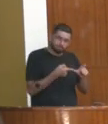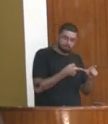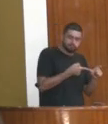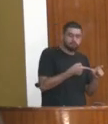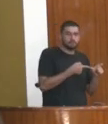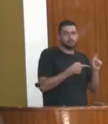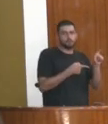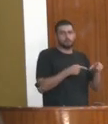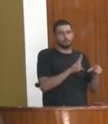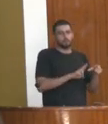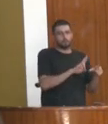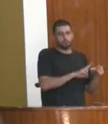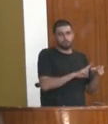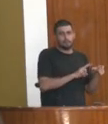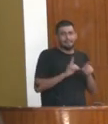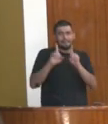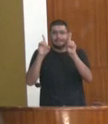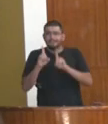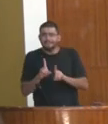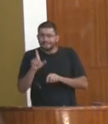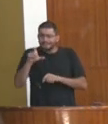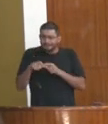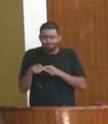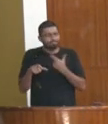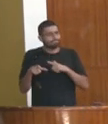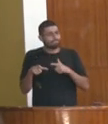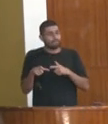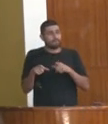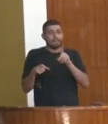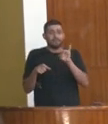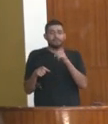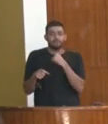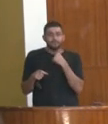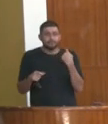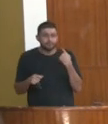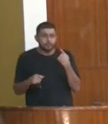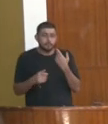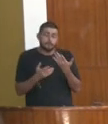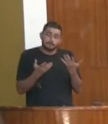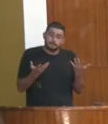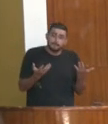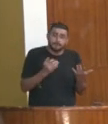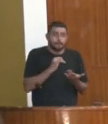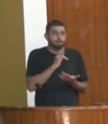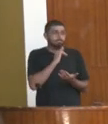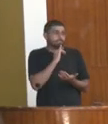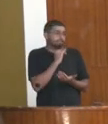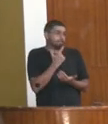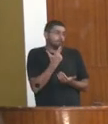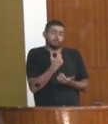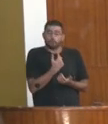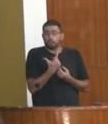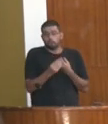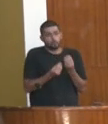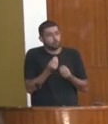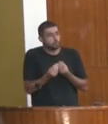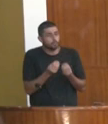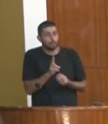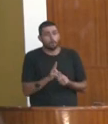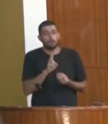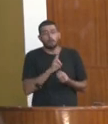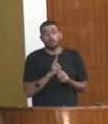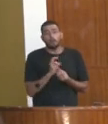a pessoa com deficiência não tem o cartão ou ele está vencido, vai ficar da benevolência, da vontade daquela empresa,